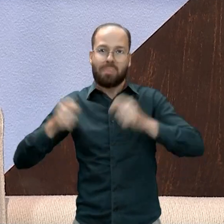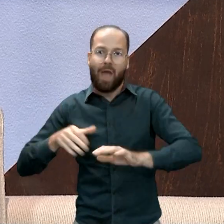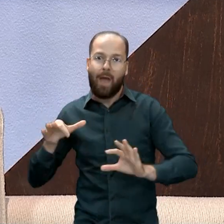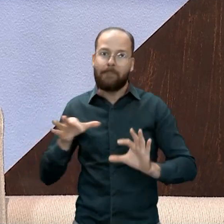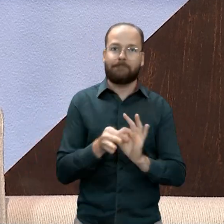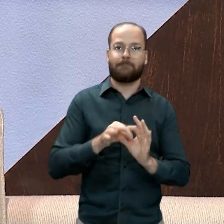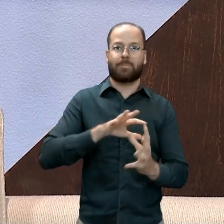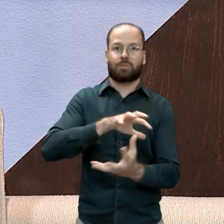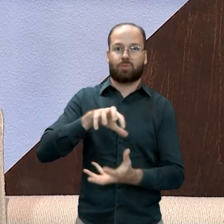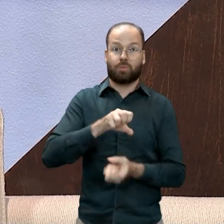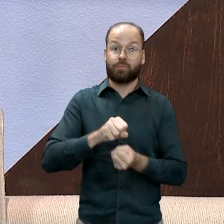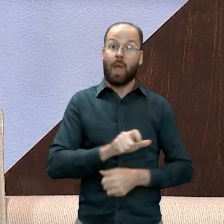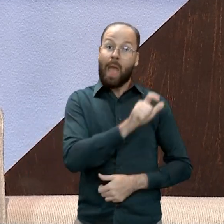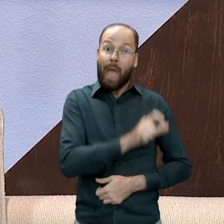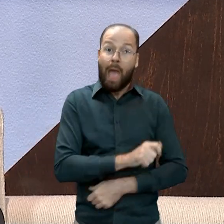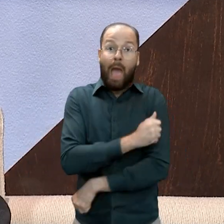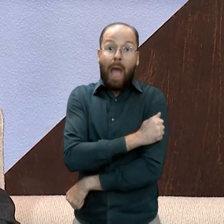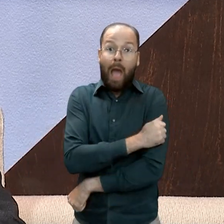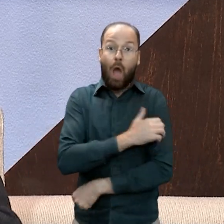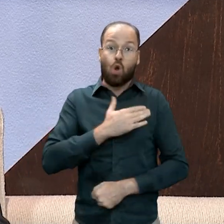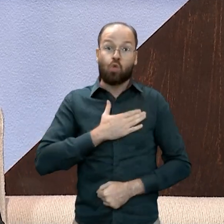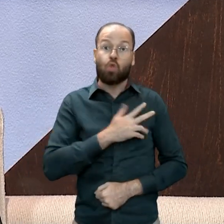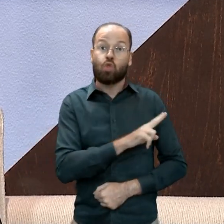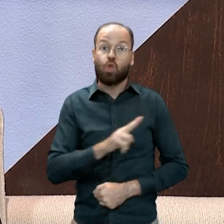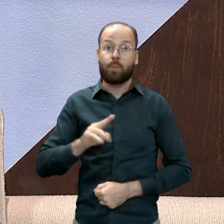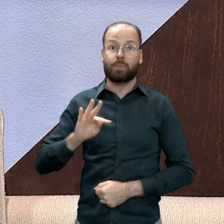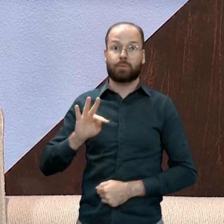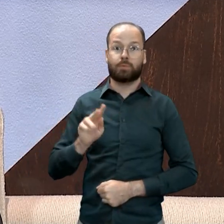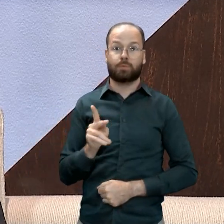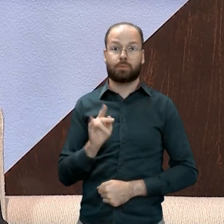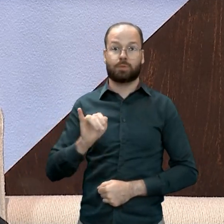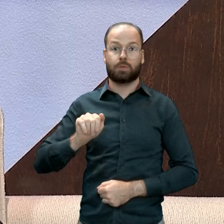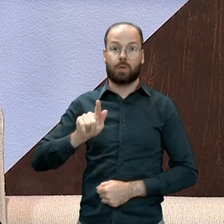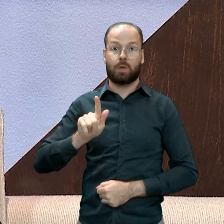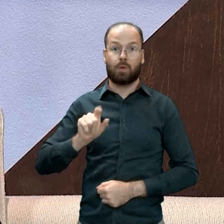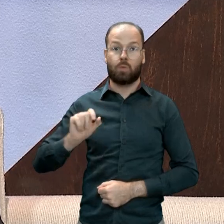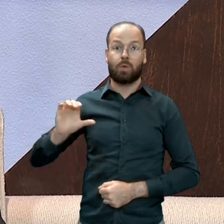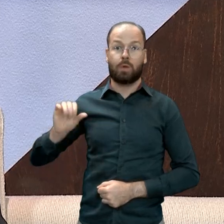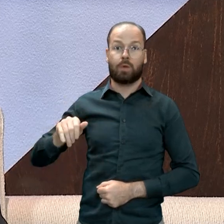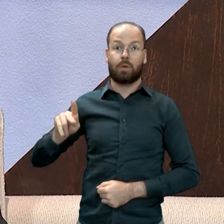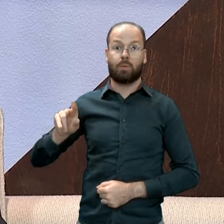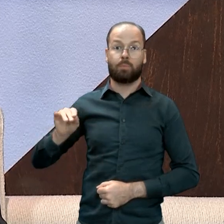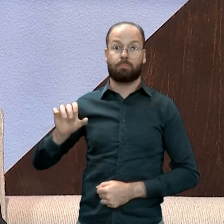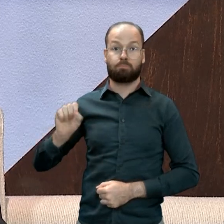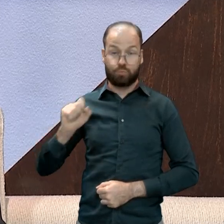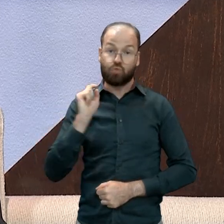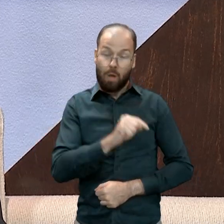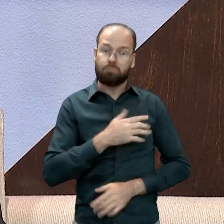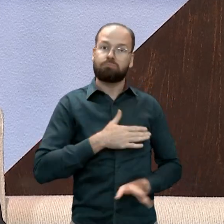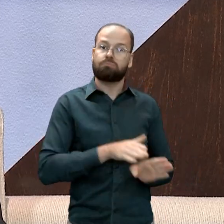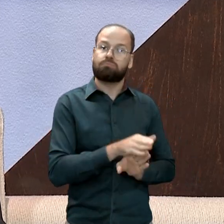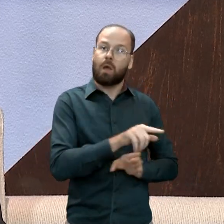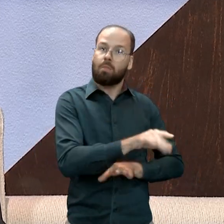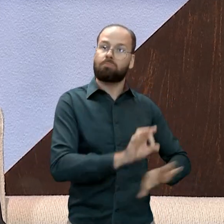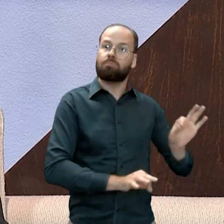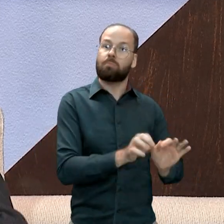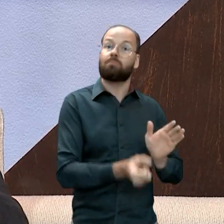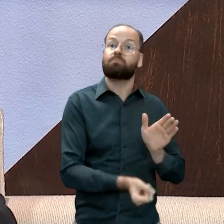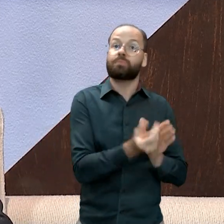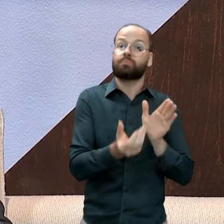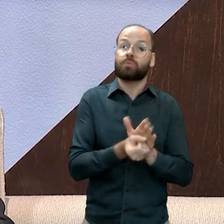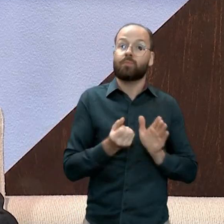Tiago Campos, ele está usando essas técnicas com redes neurais para produzir